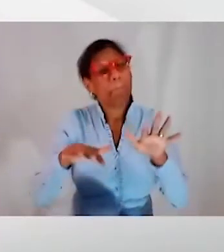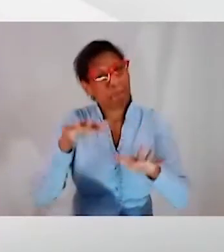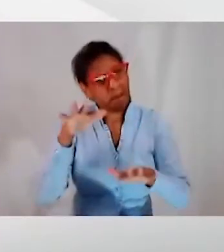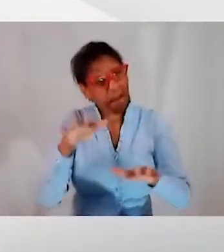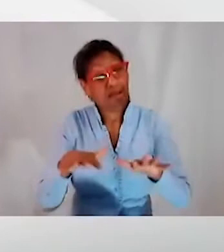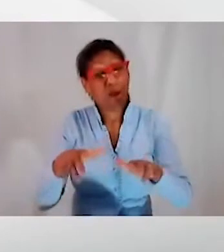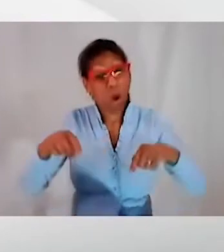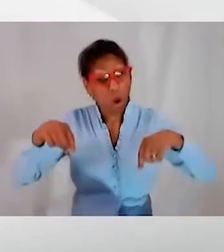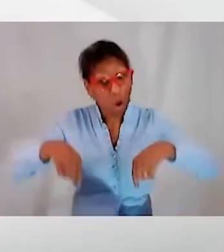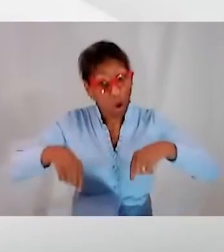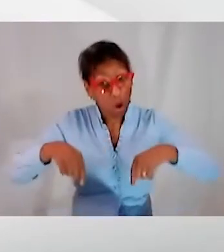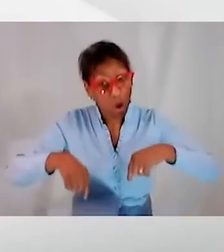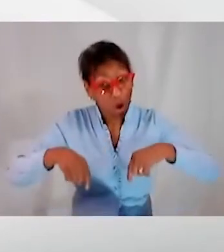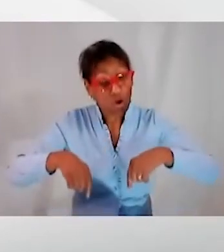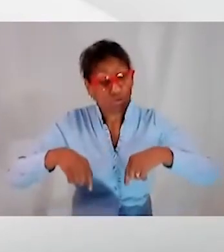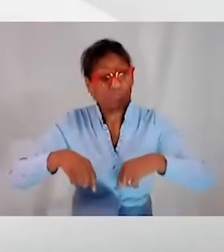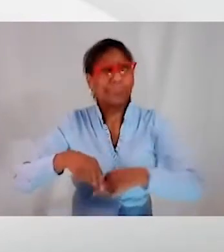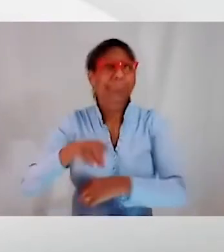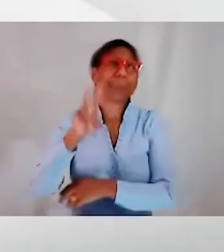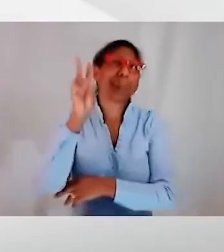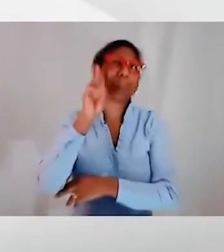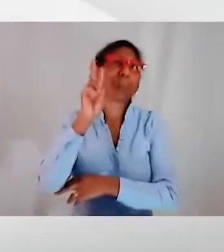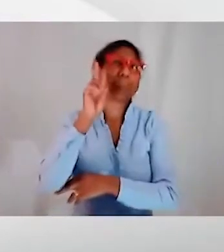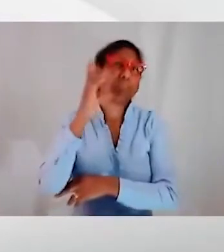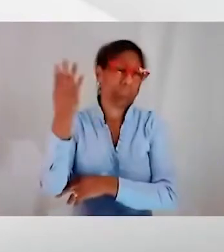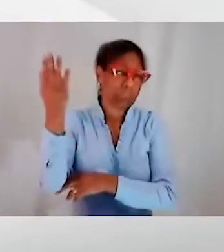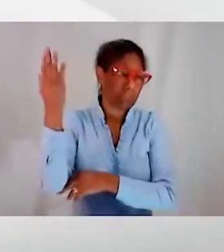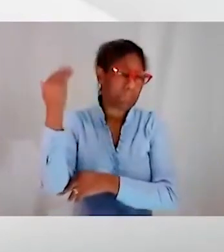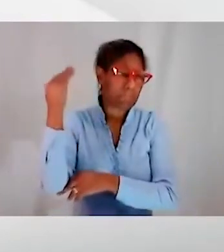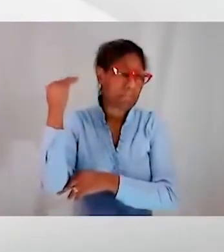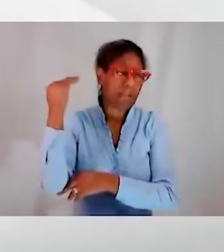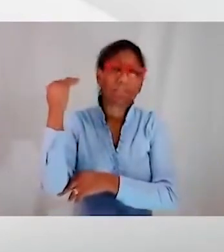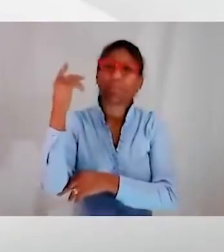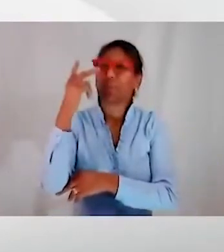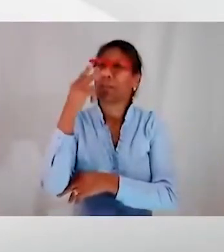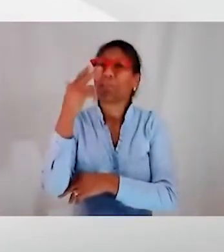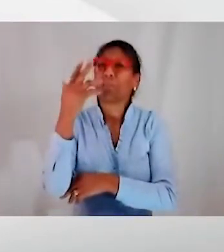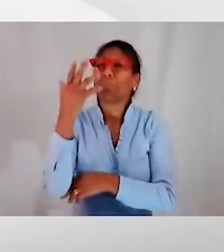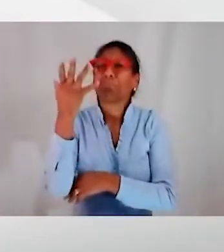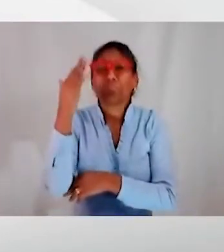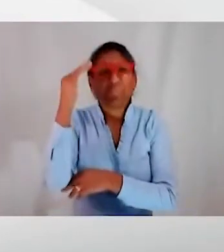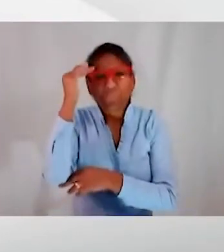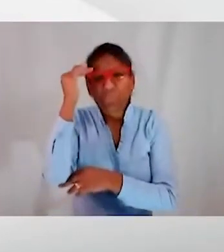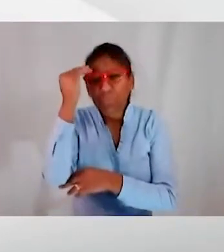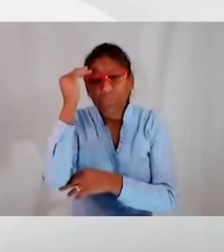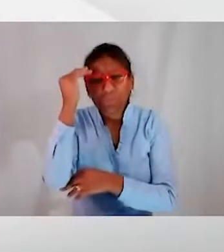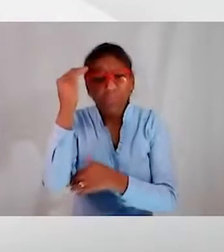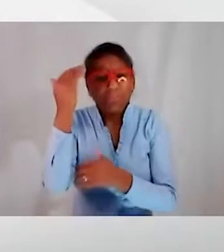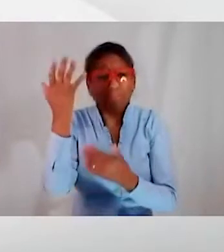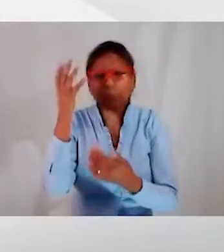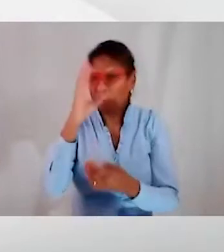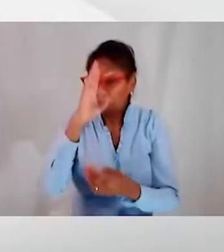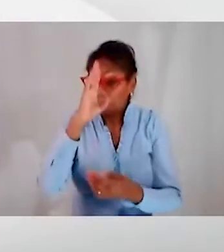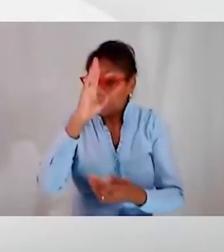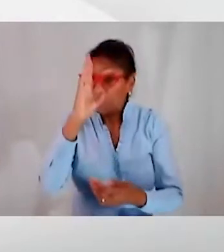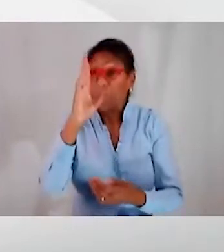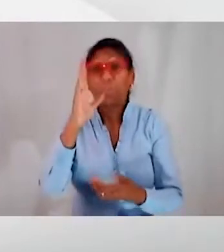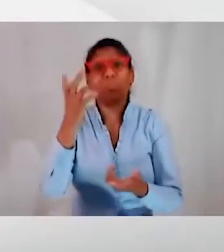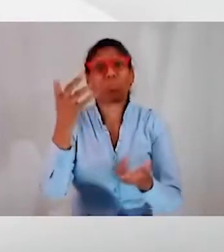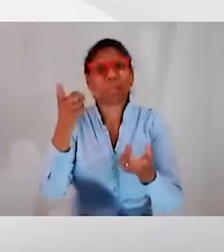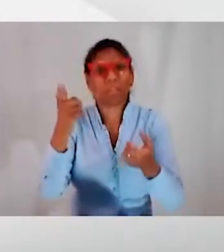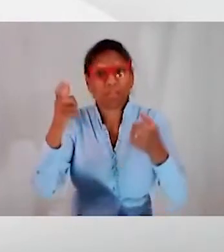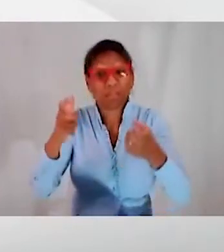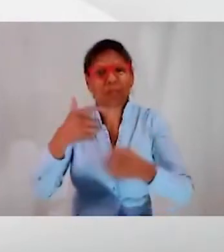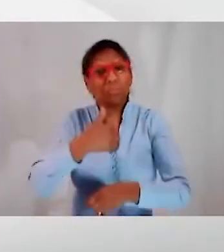de hoje nem de longe lembrem o passado, um estigma, uma incompreensão, principalmente nas hostes públicas,